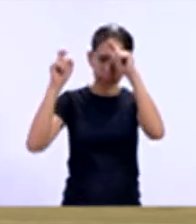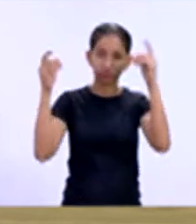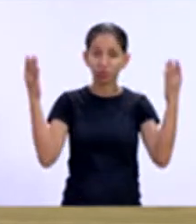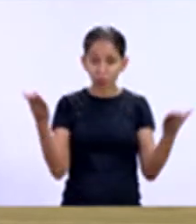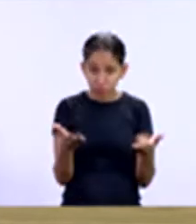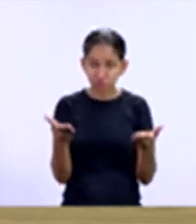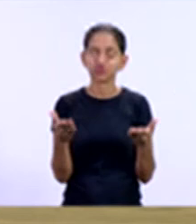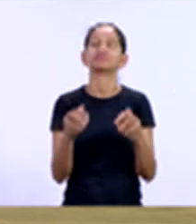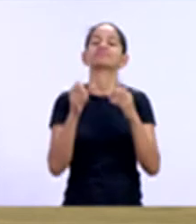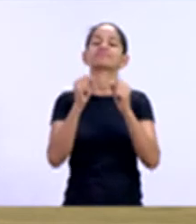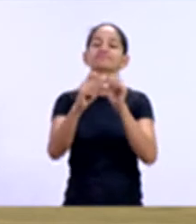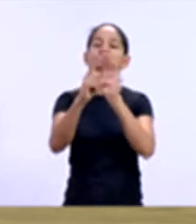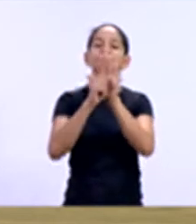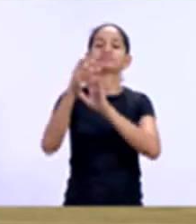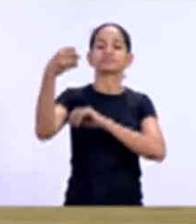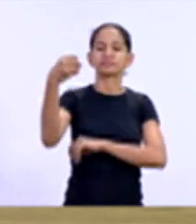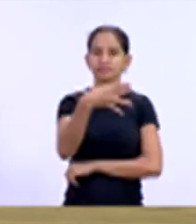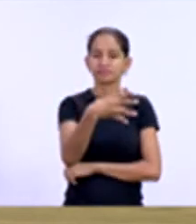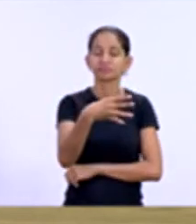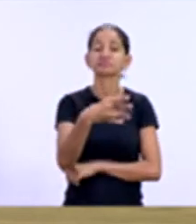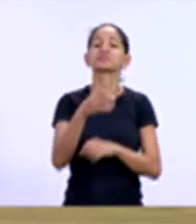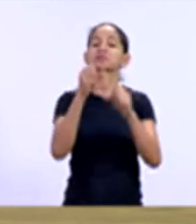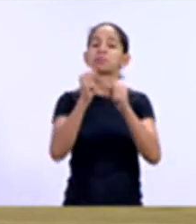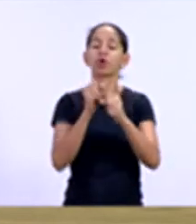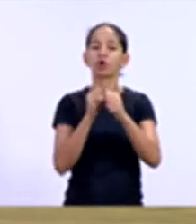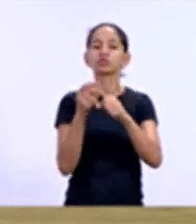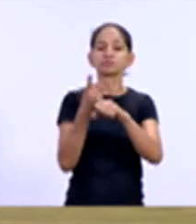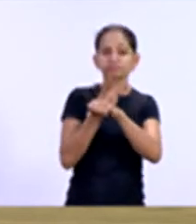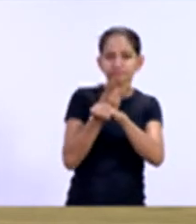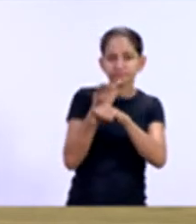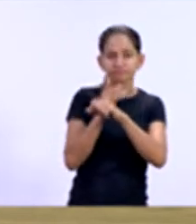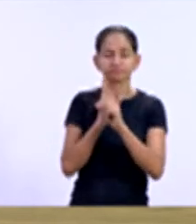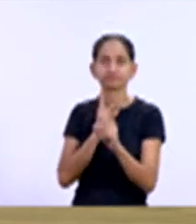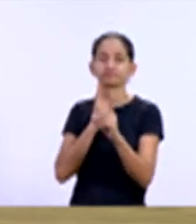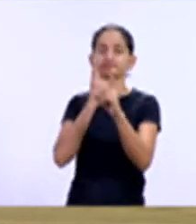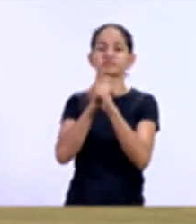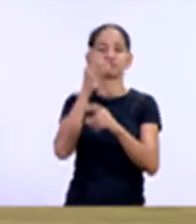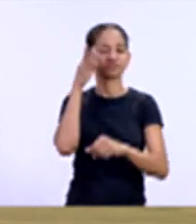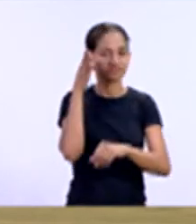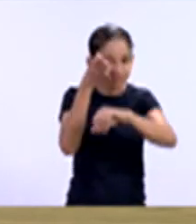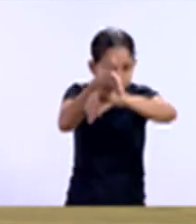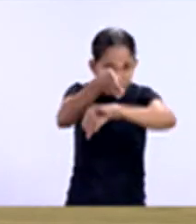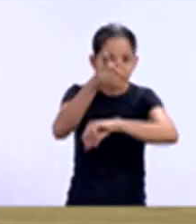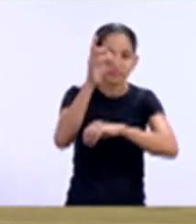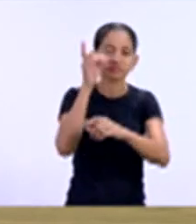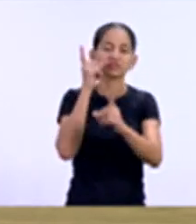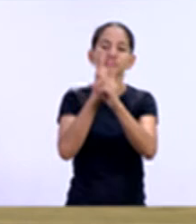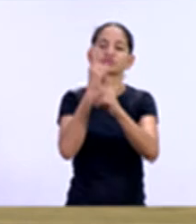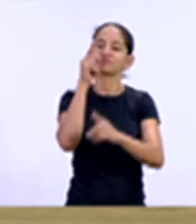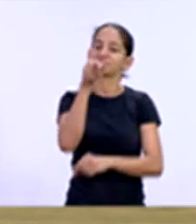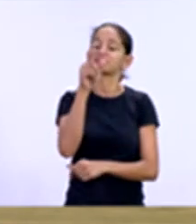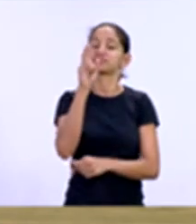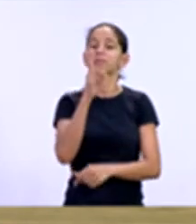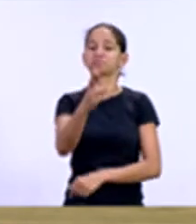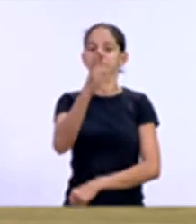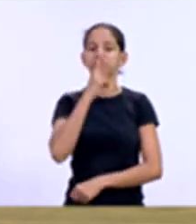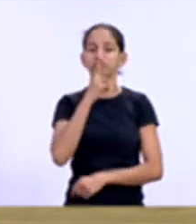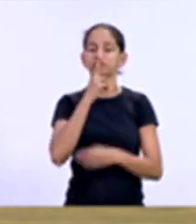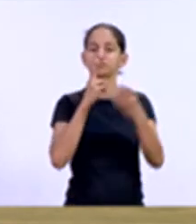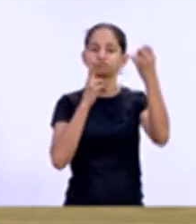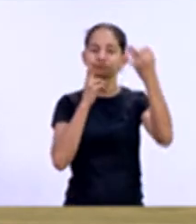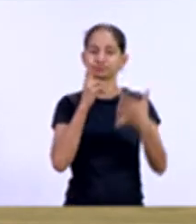hoje pelo seu IP, pelo seu login, alguma informação vai chegar até você e aí a gente tem que tomar esse cuidado e aí a